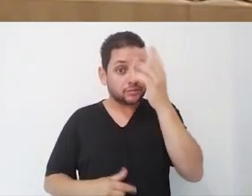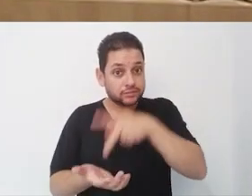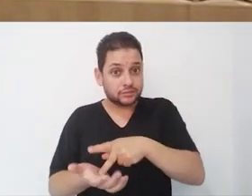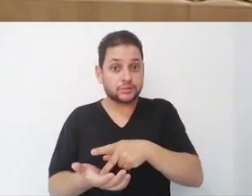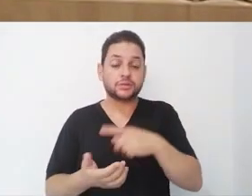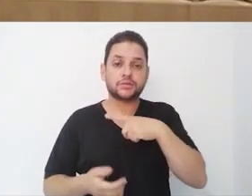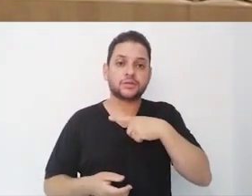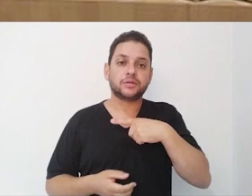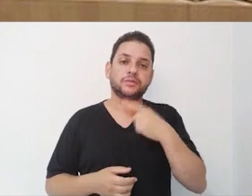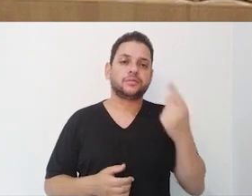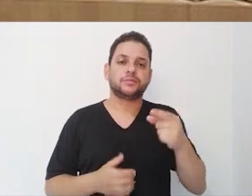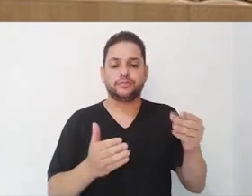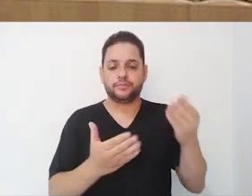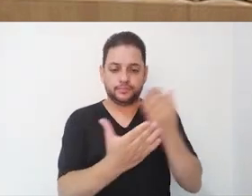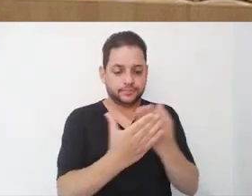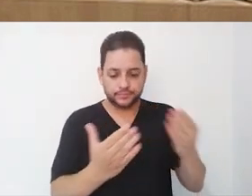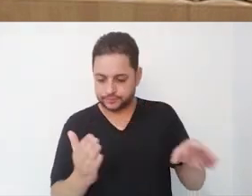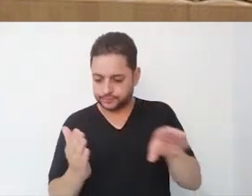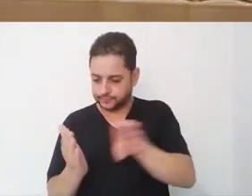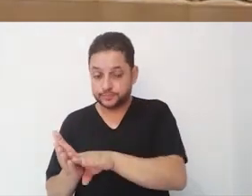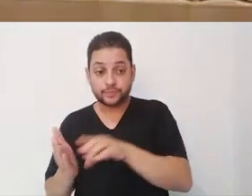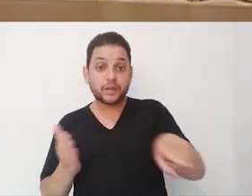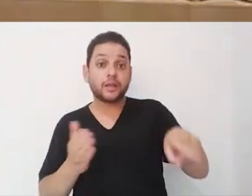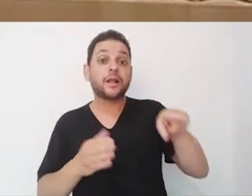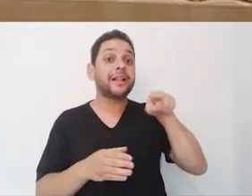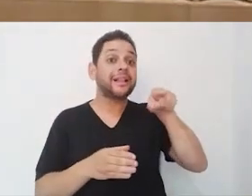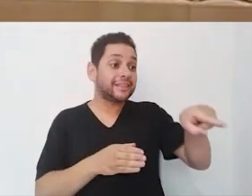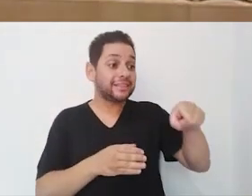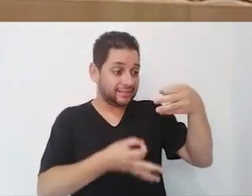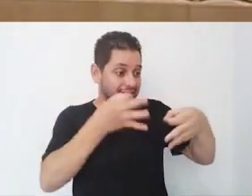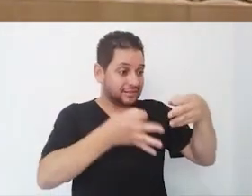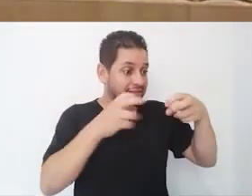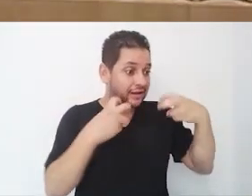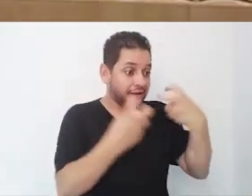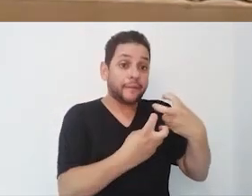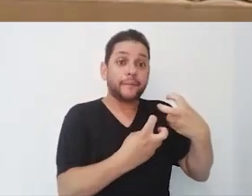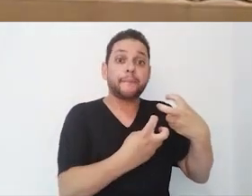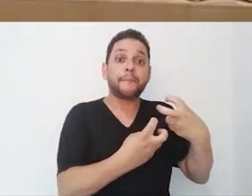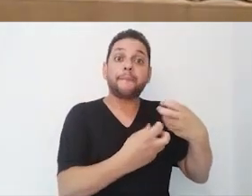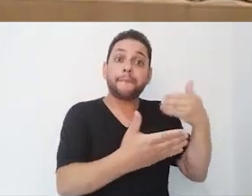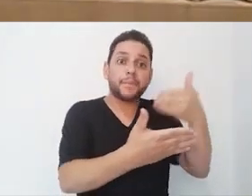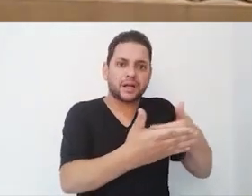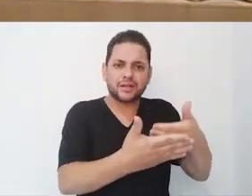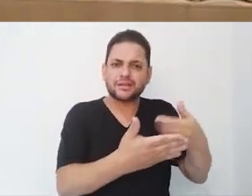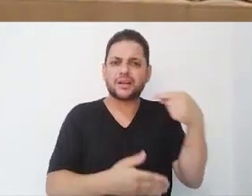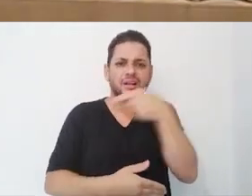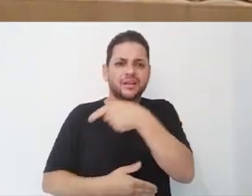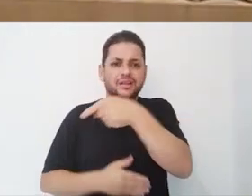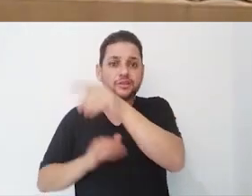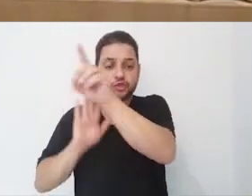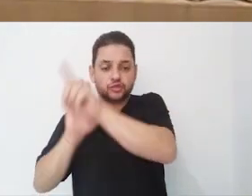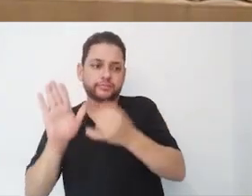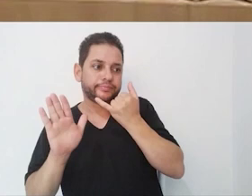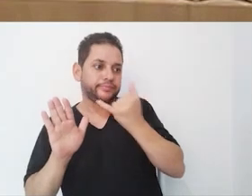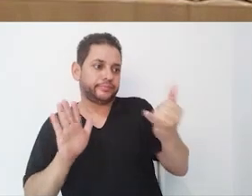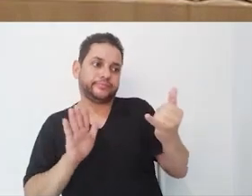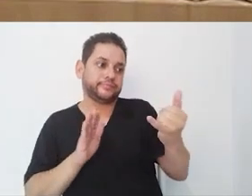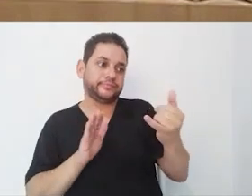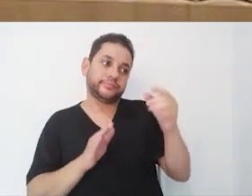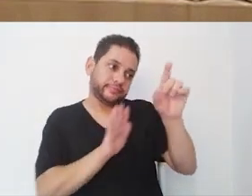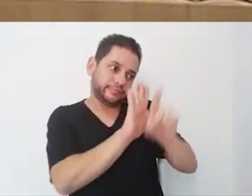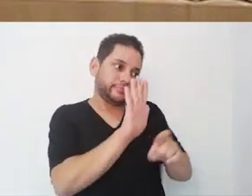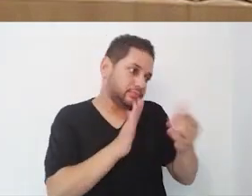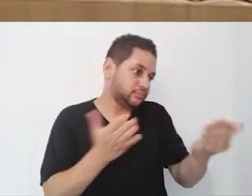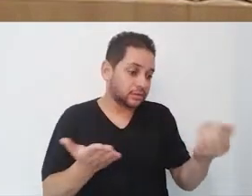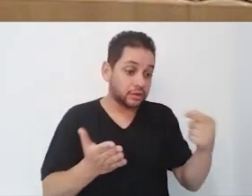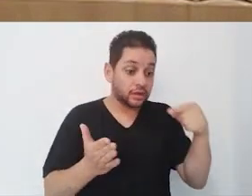processo que a audiência estava marcada para muito próximo. Aí o diretor de secretaria entrou em contato com o diretor dessa unidade e falou, olha, esse aqui